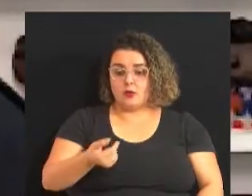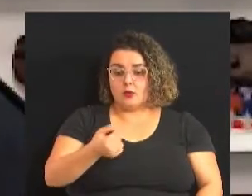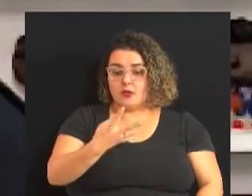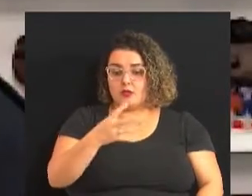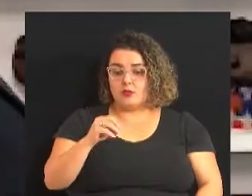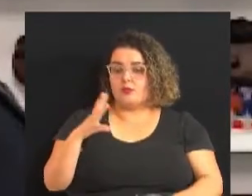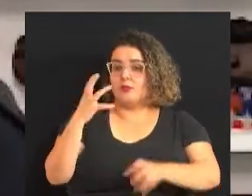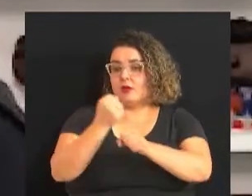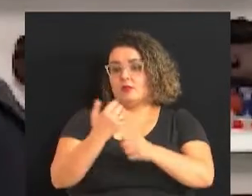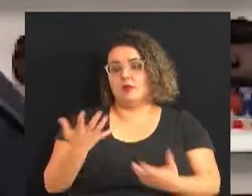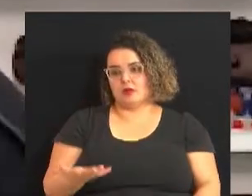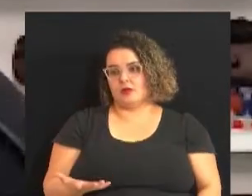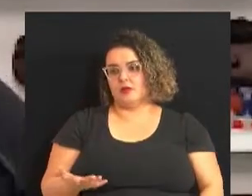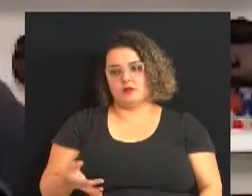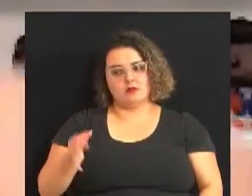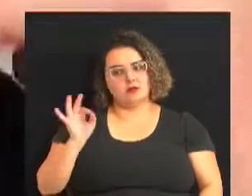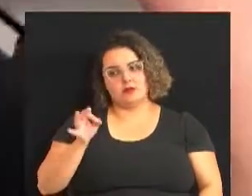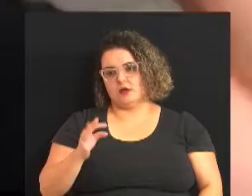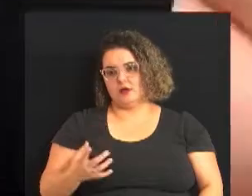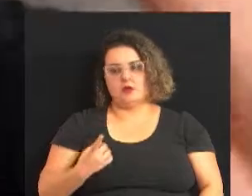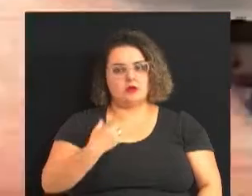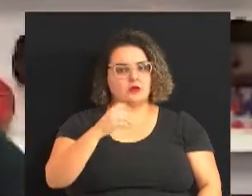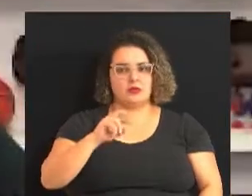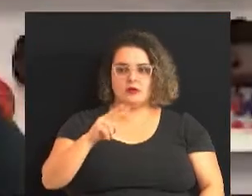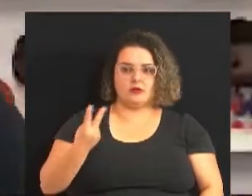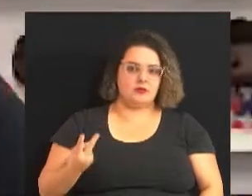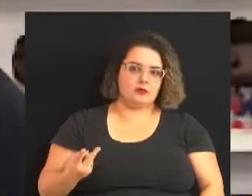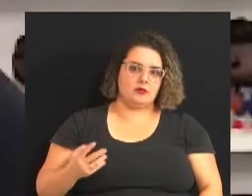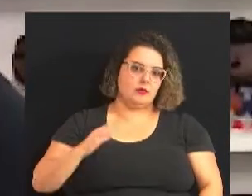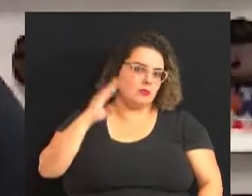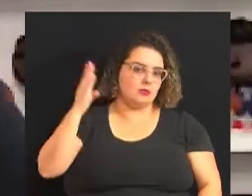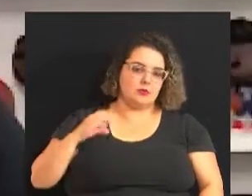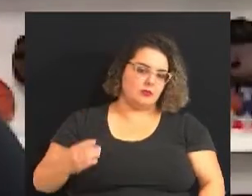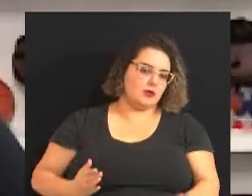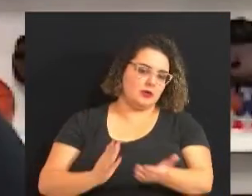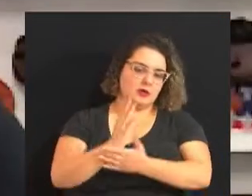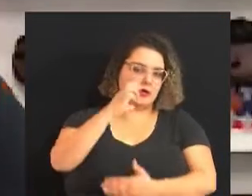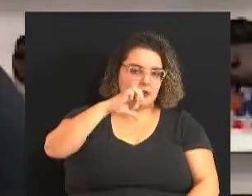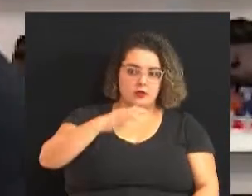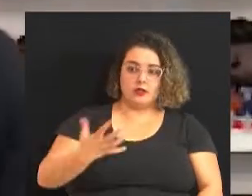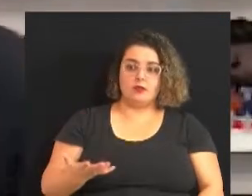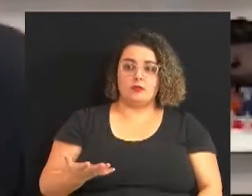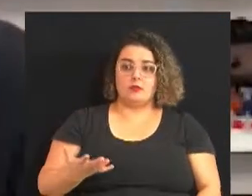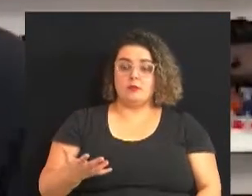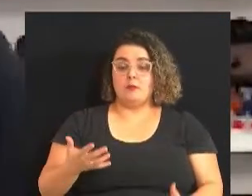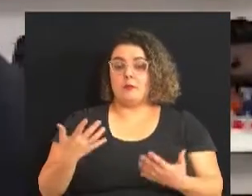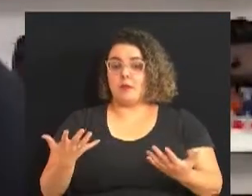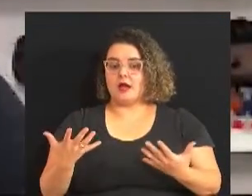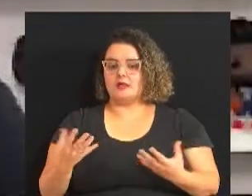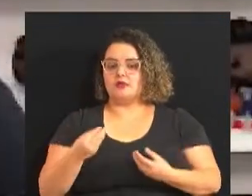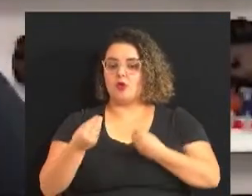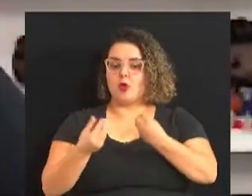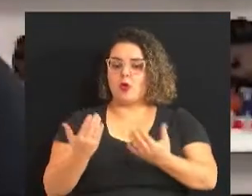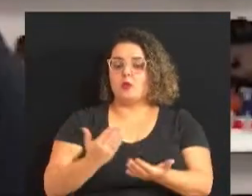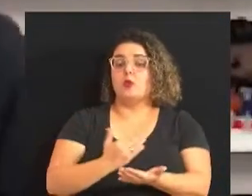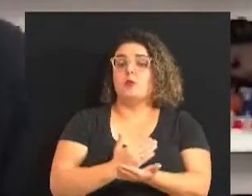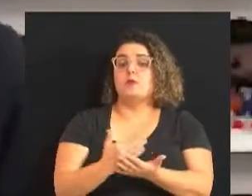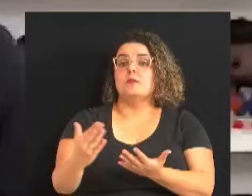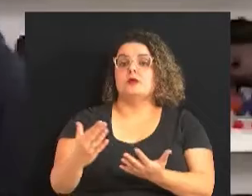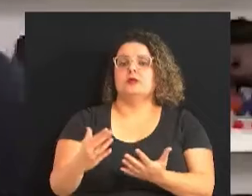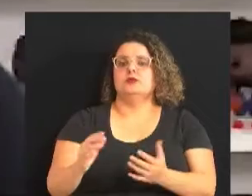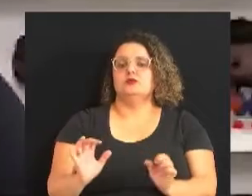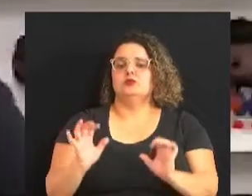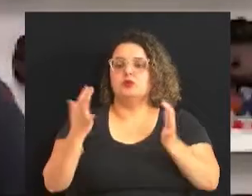tinha, certamente, se jogar 10 vezes, o Brasil vai ganhar 9. Só que o espírito de como começou o jogo, de como a